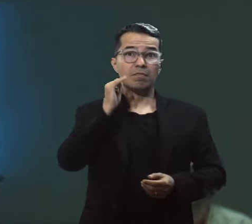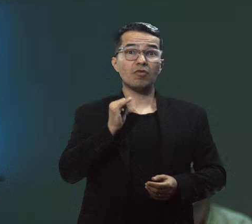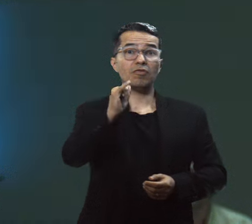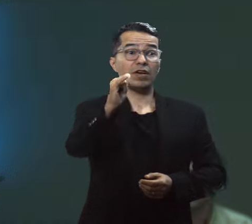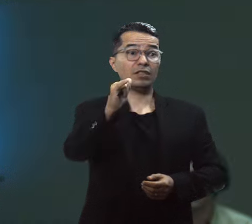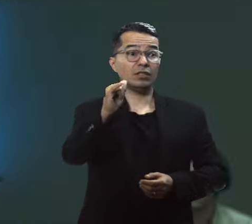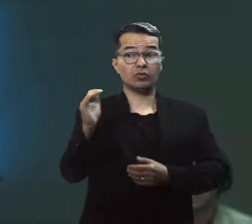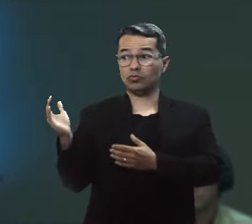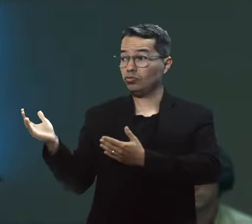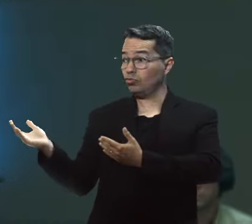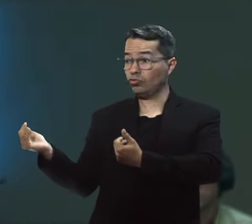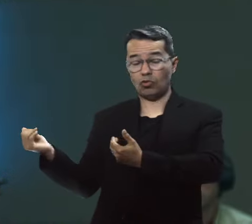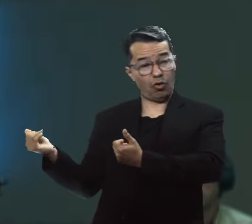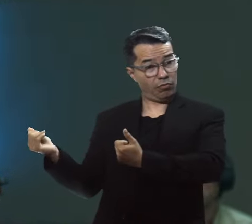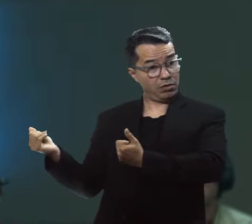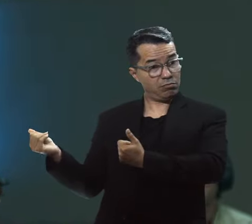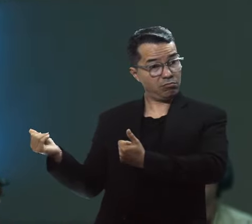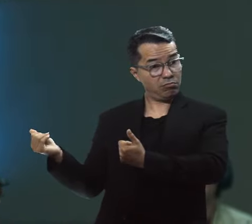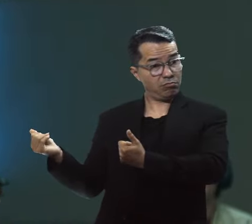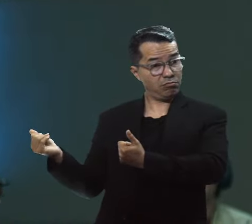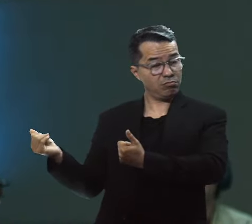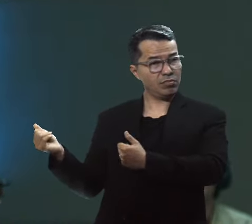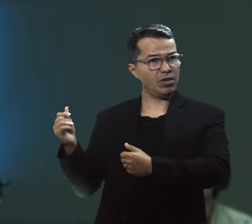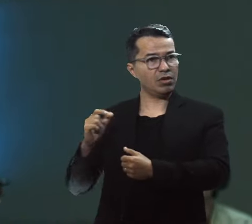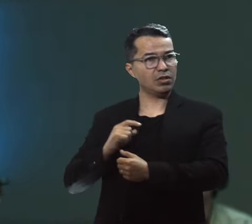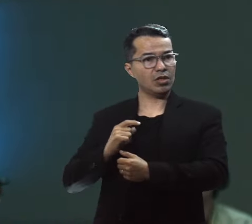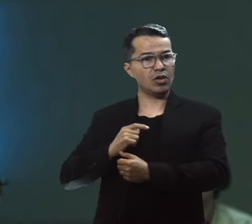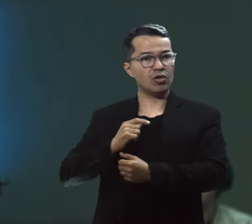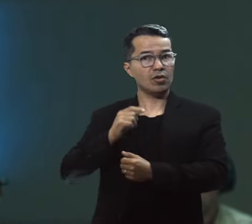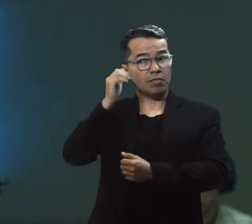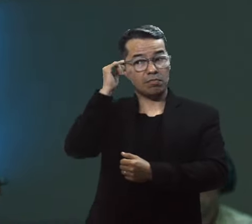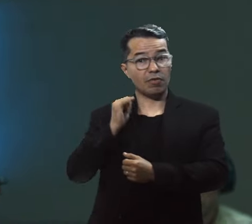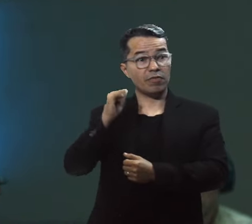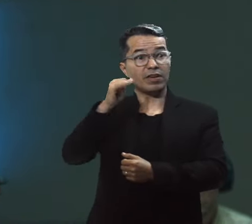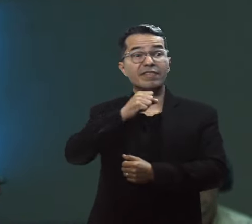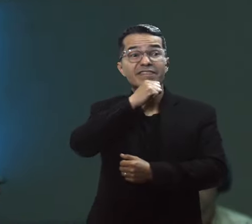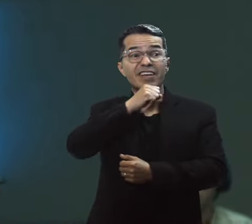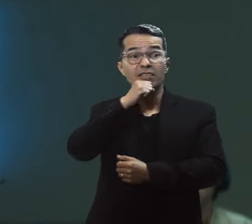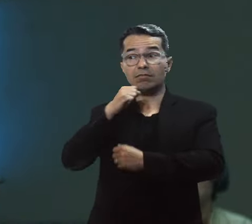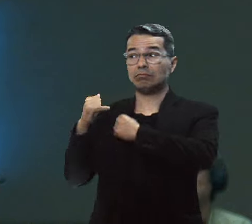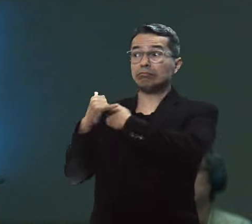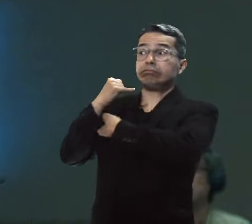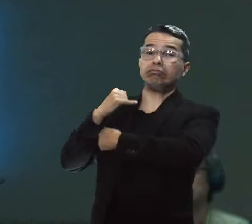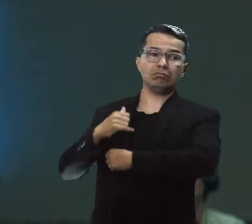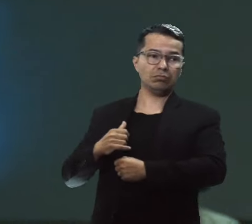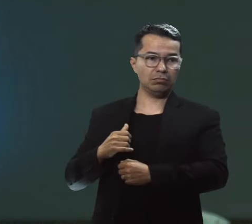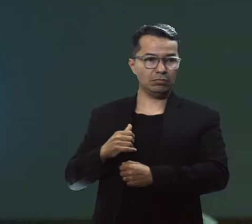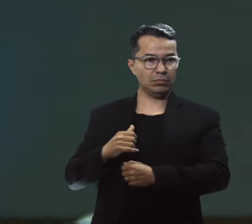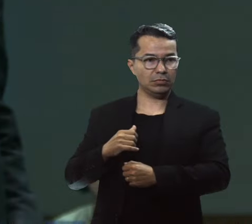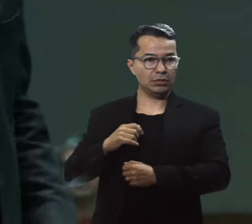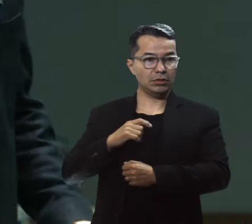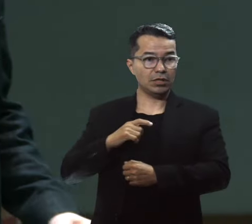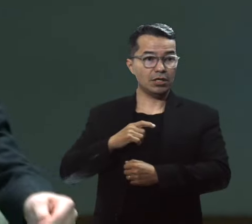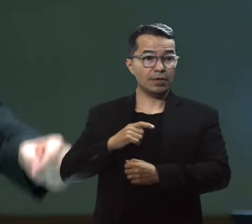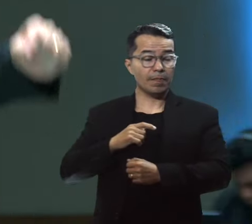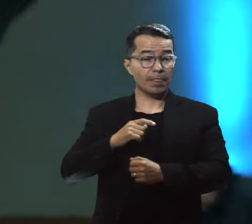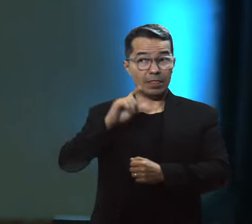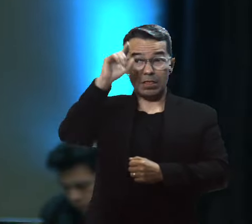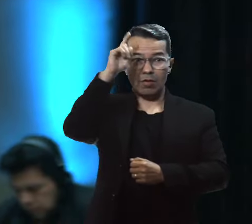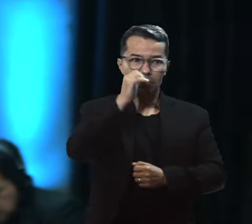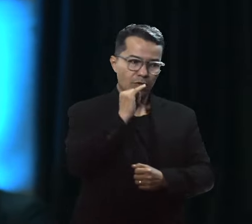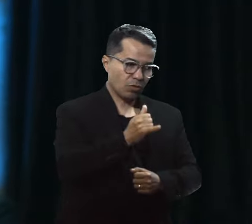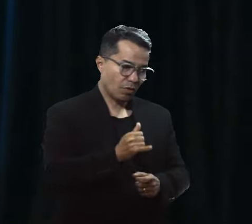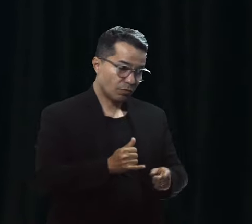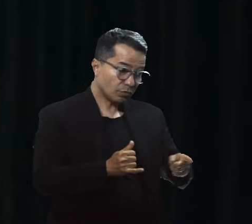jovem que foi enganado por um profeta mais velho. Você conhece essa Bíblia? Deus fala para um profeta jovem: vai lá falar com o